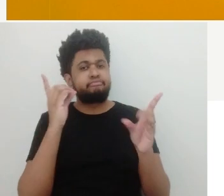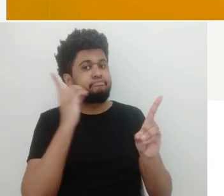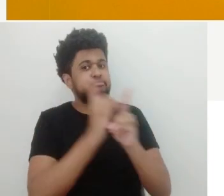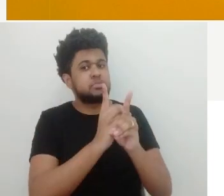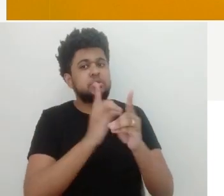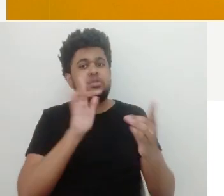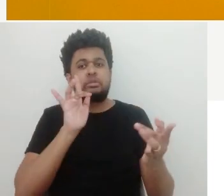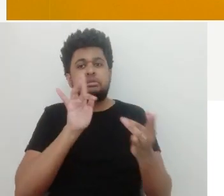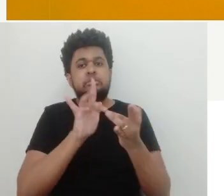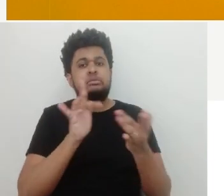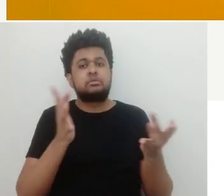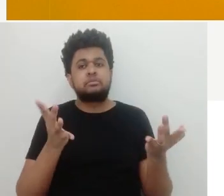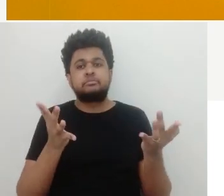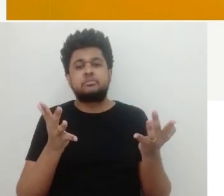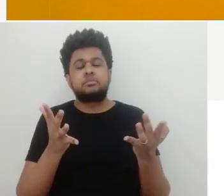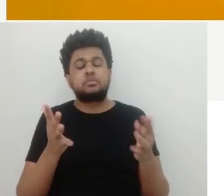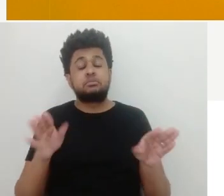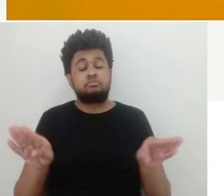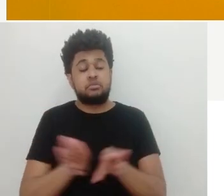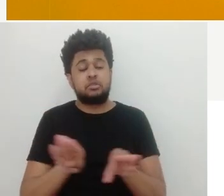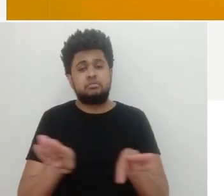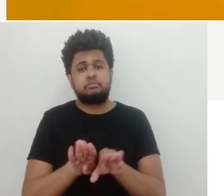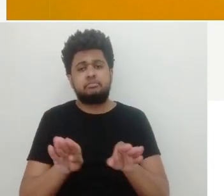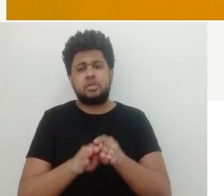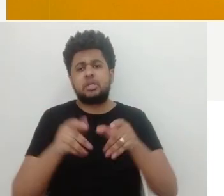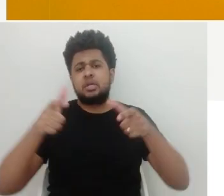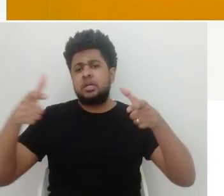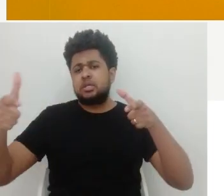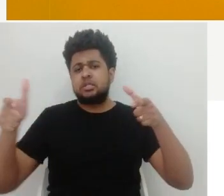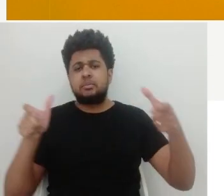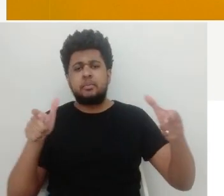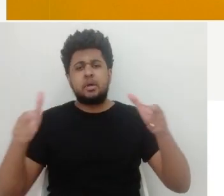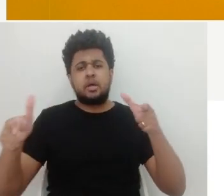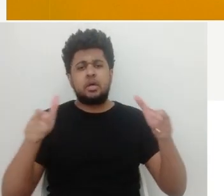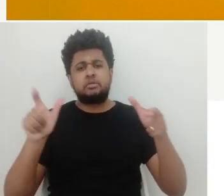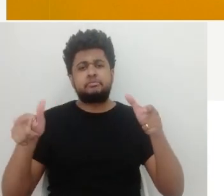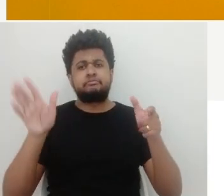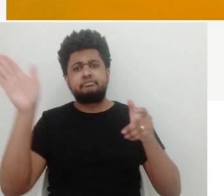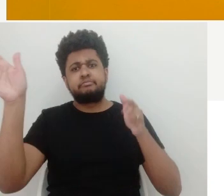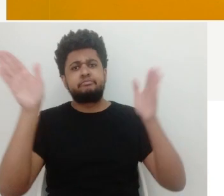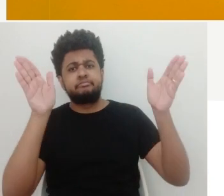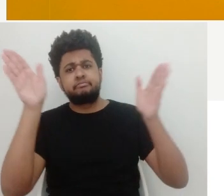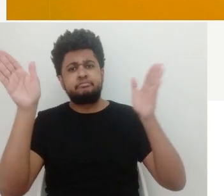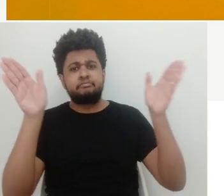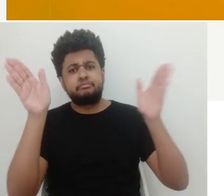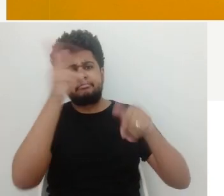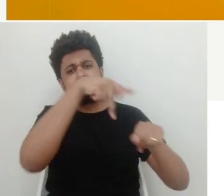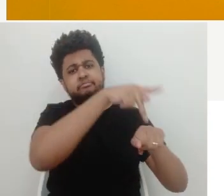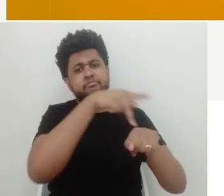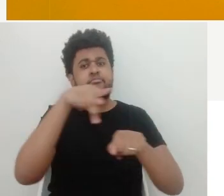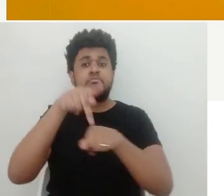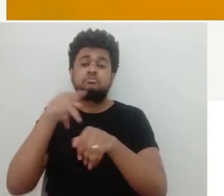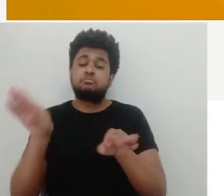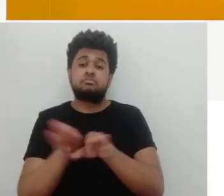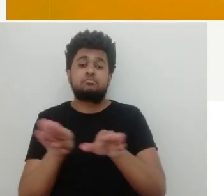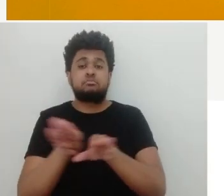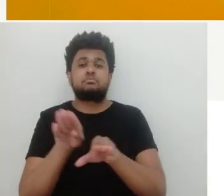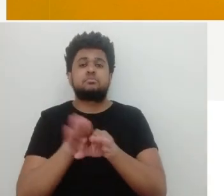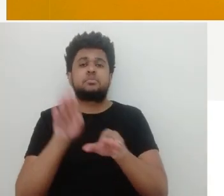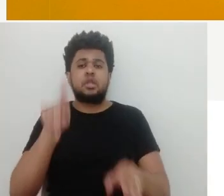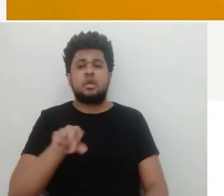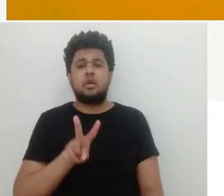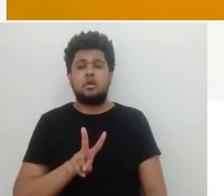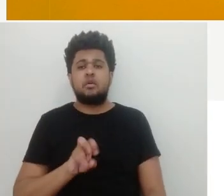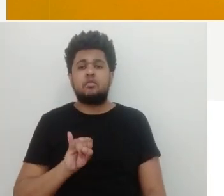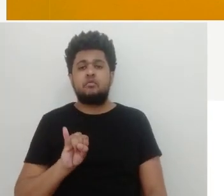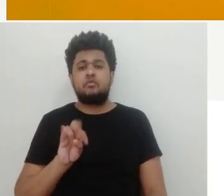e dos espaços de intercâmbio, embora sejam virtuais, especialmente no que refere à reflexão sobre a